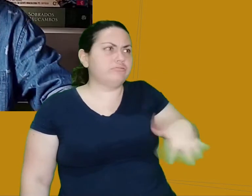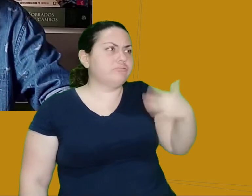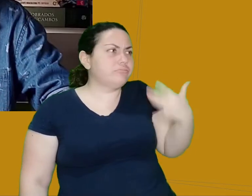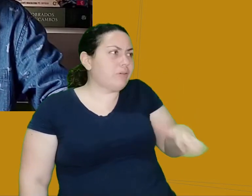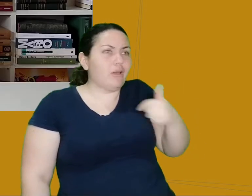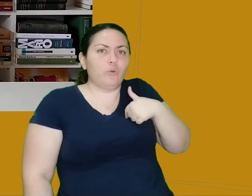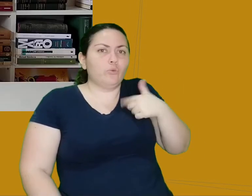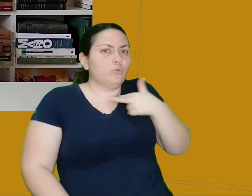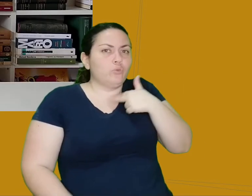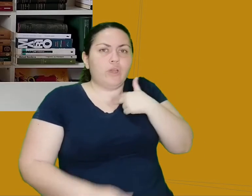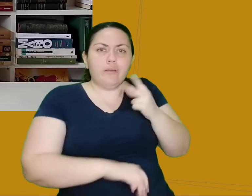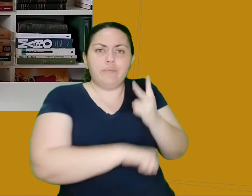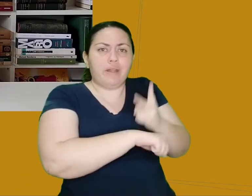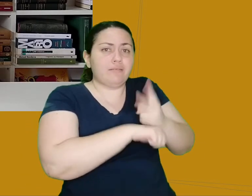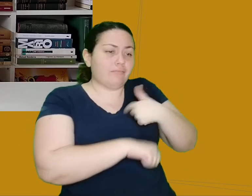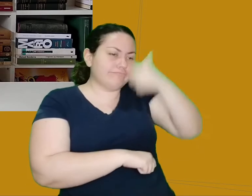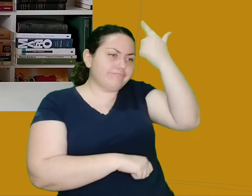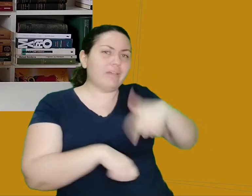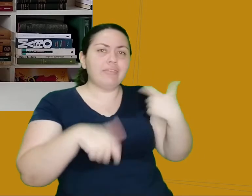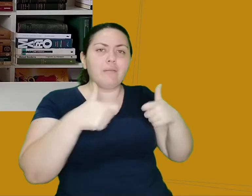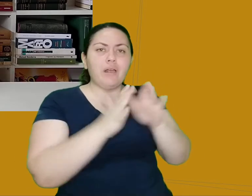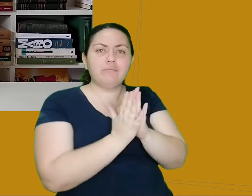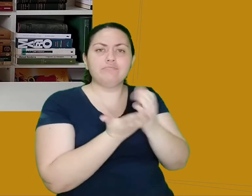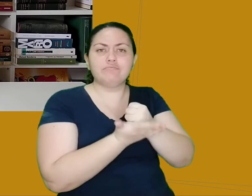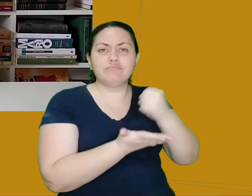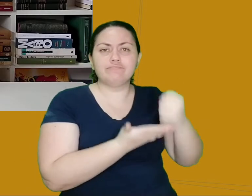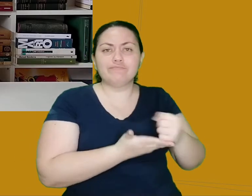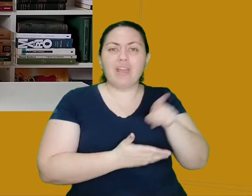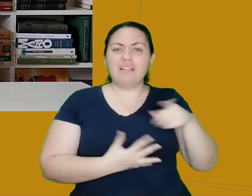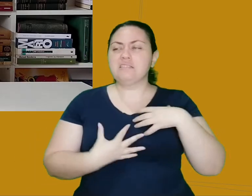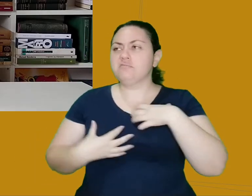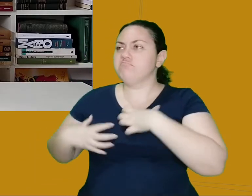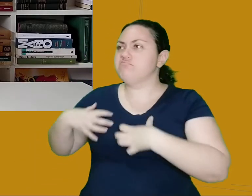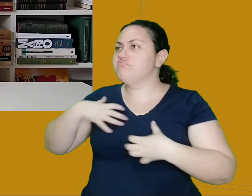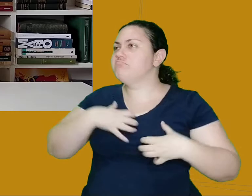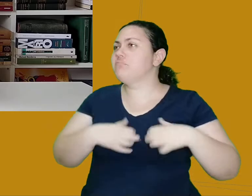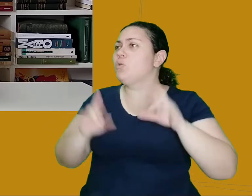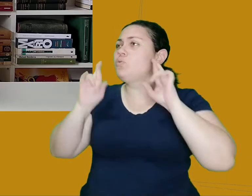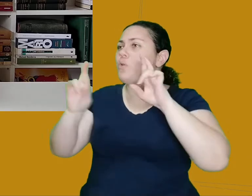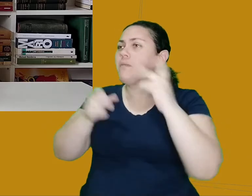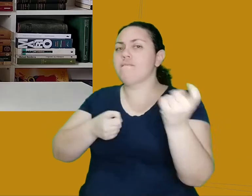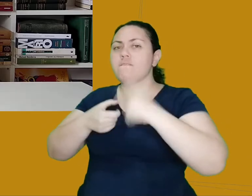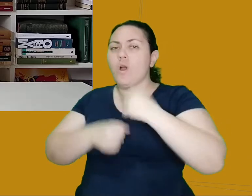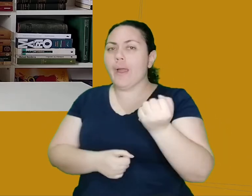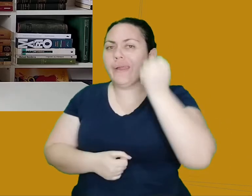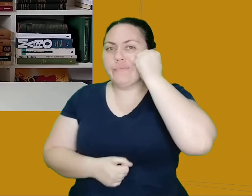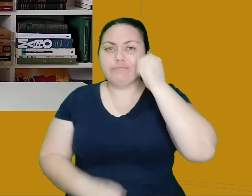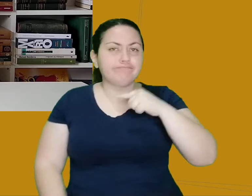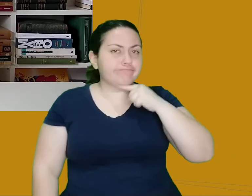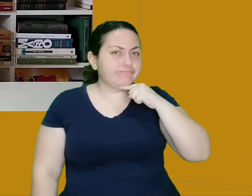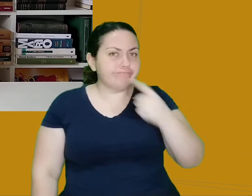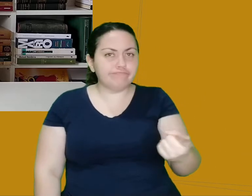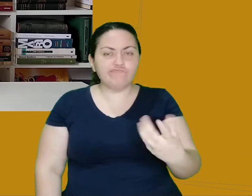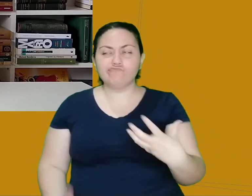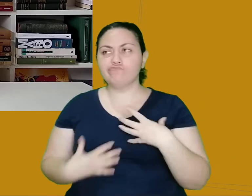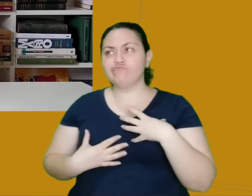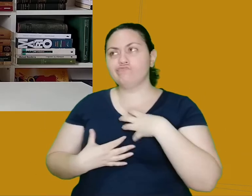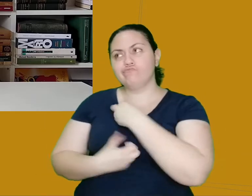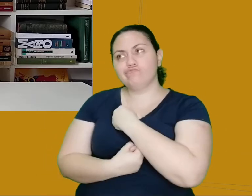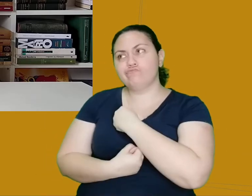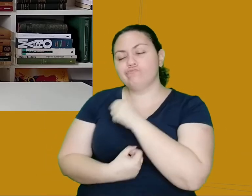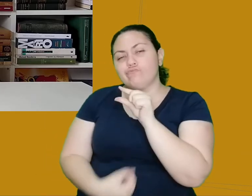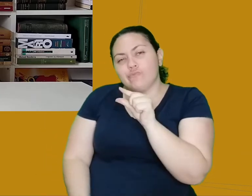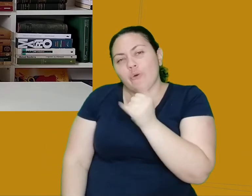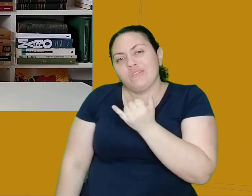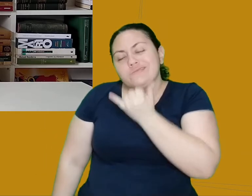poder emprestar. Custódio fica arrasado, esperando que o tabelião voltasse atrás, o que não acontece. Então, ele pede desculpas,